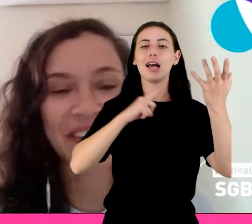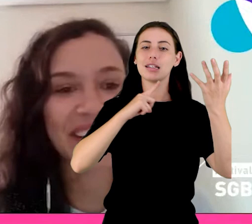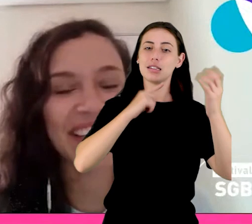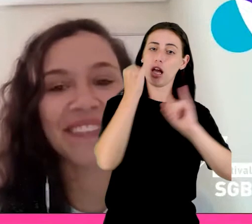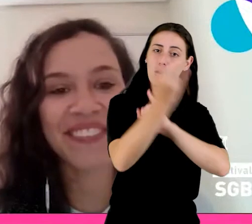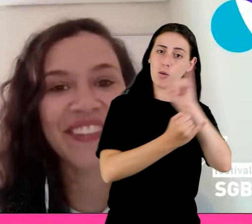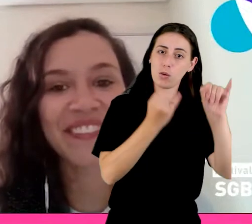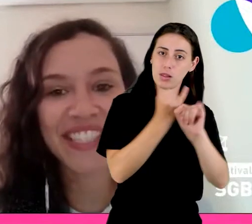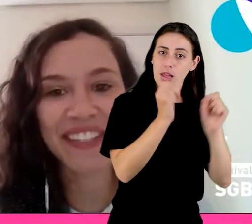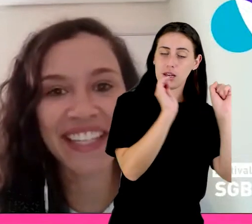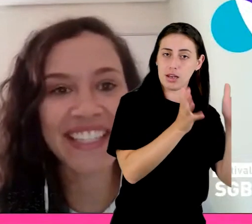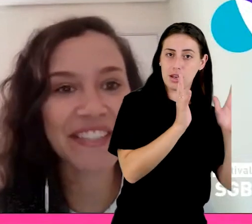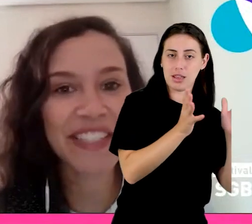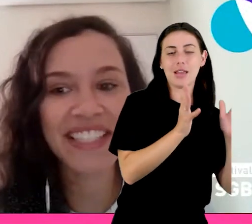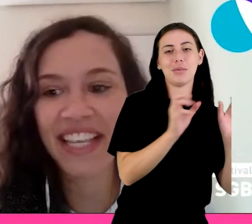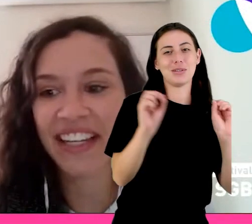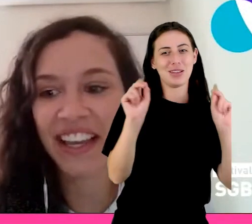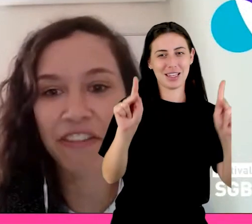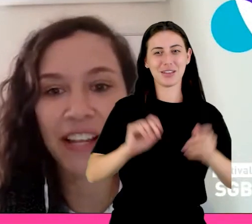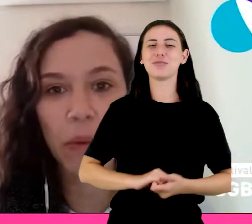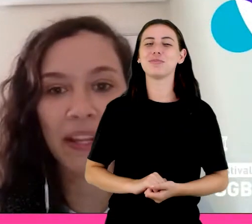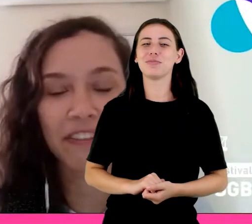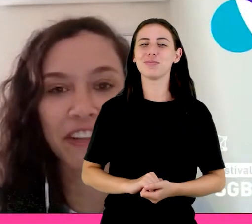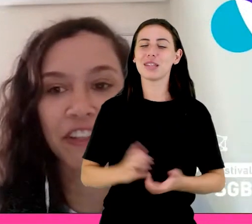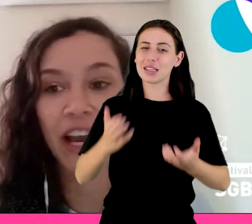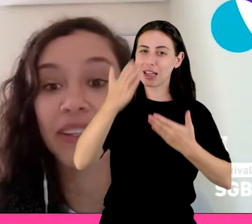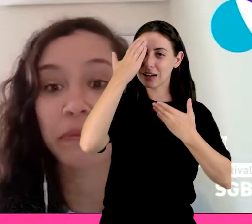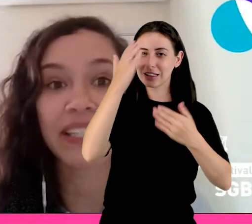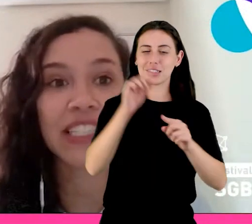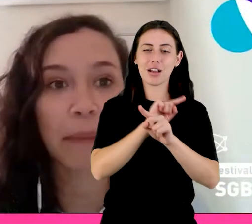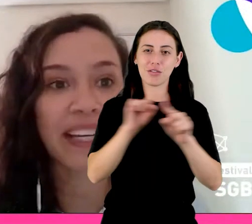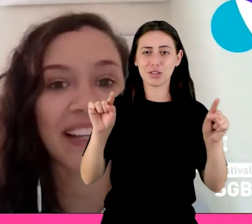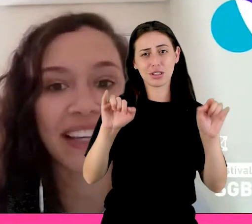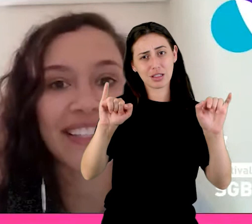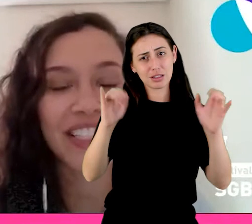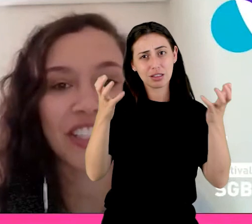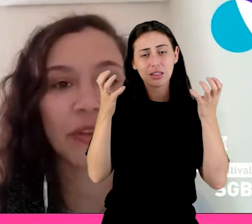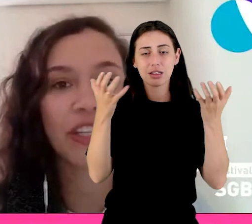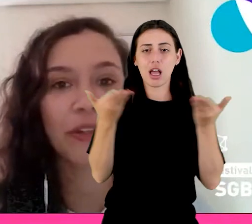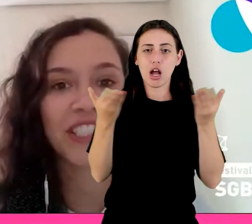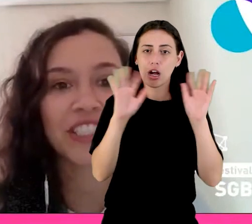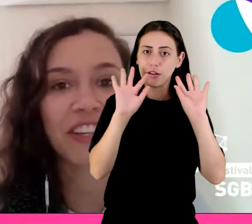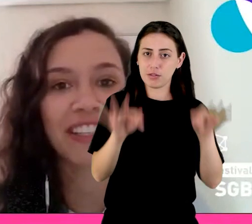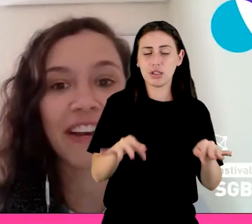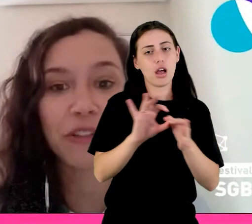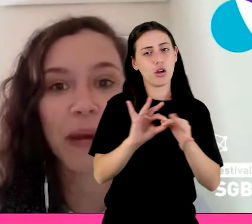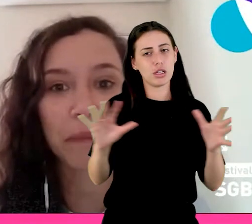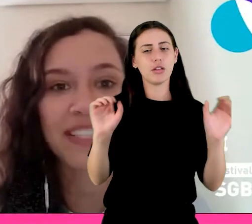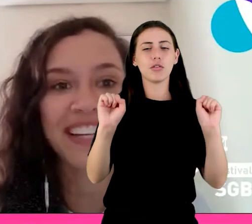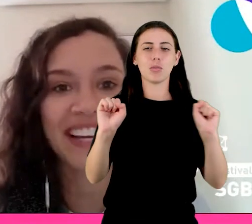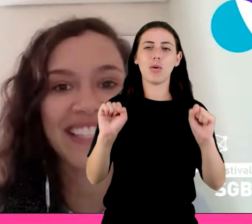gente. Eu queria muito mesmo agradecer, se vocês quiserem falar uma palavrinha final, e também deixar para quem está aqui assistindo que hoje a gente vai ter